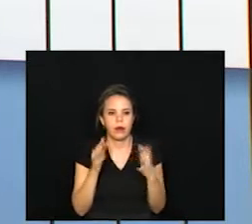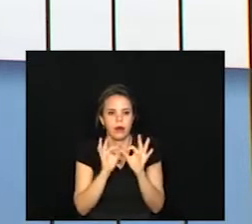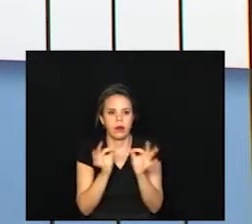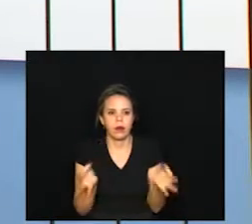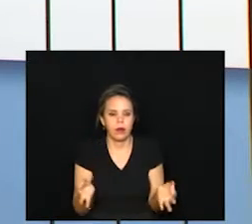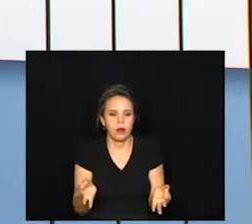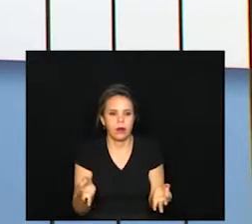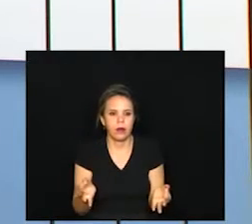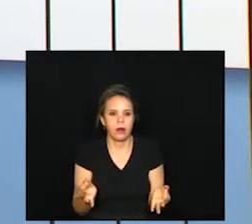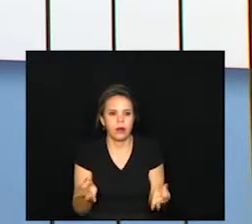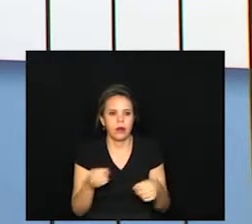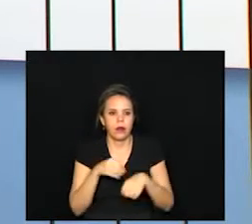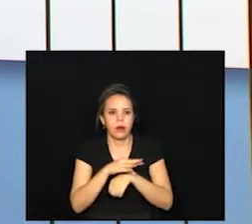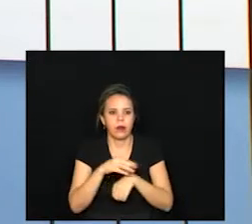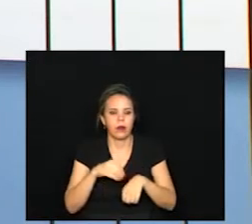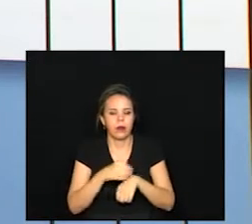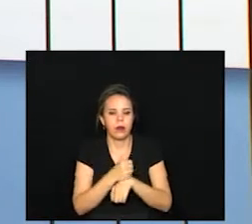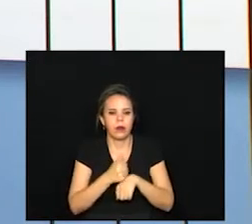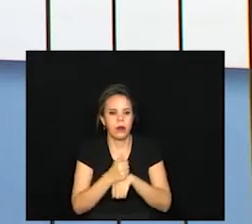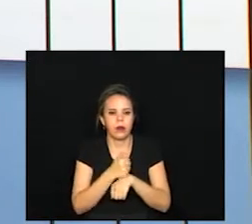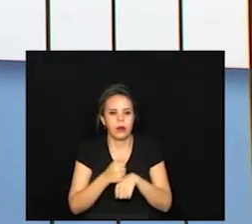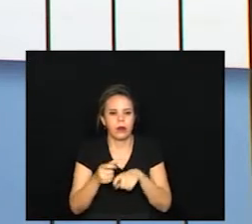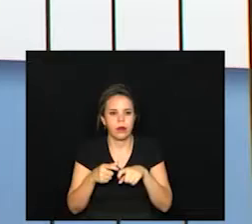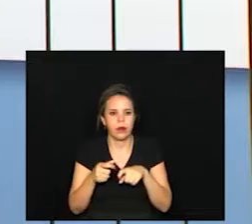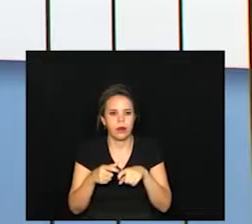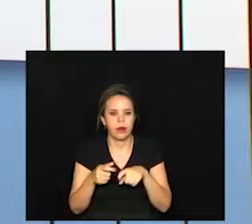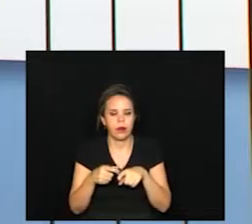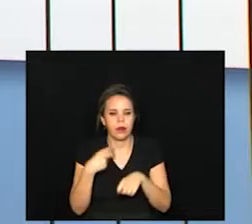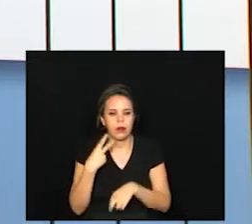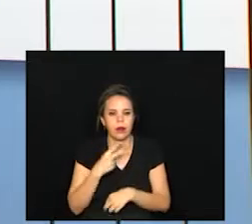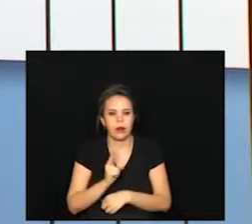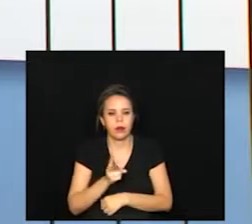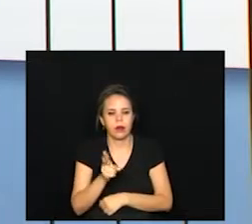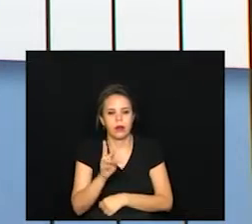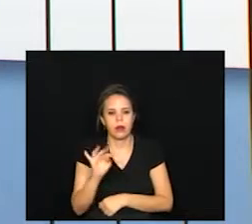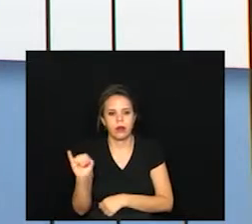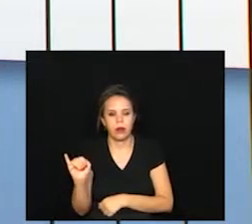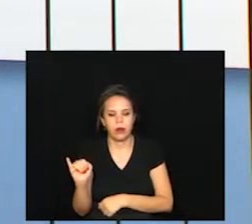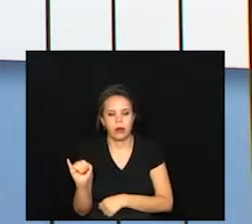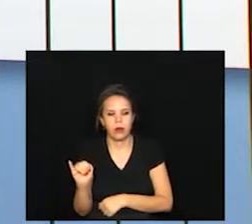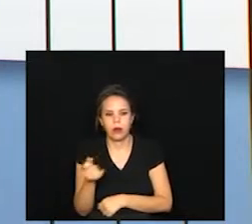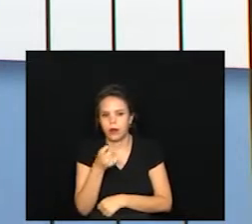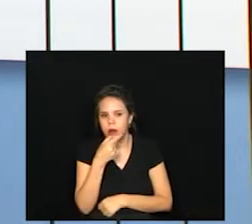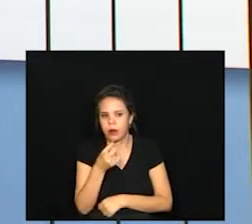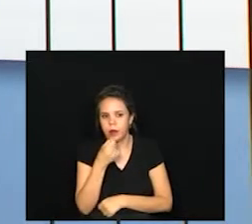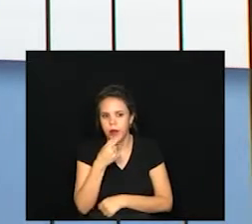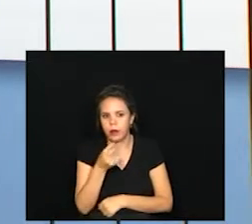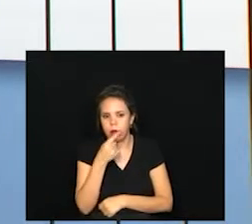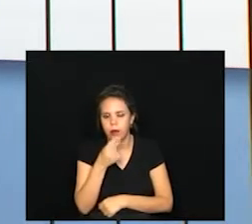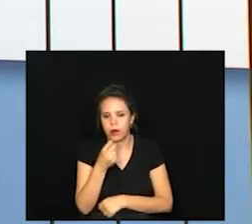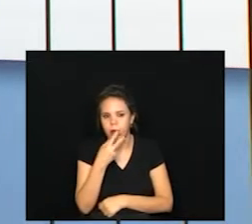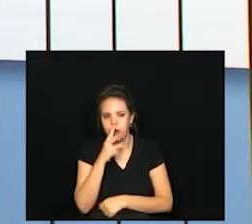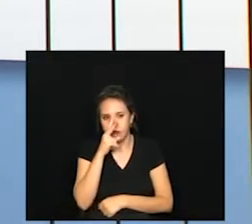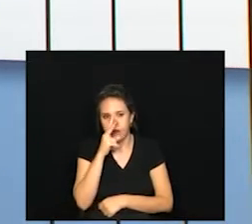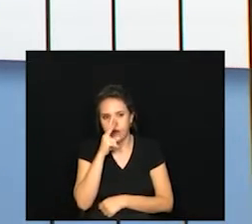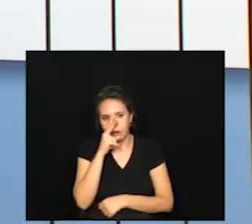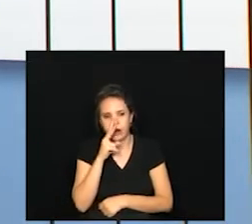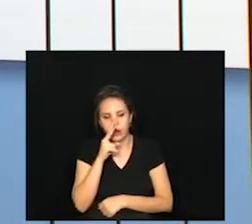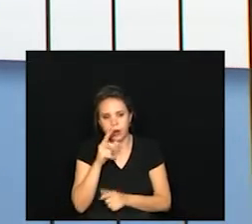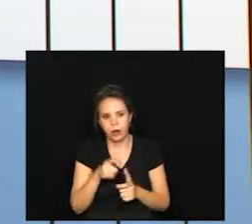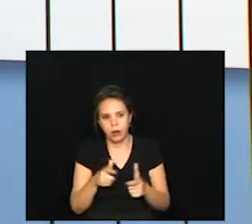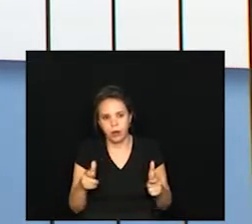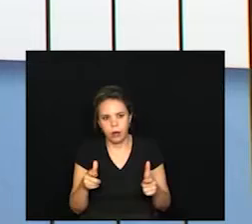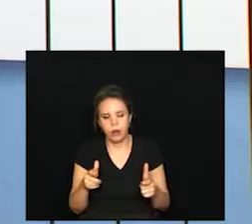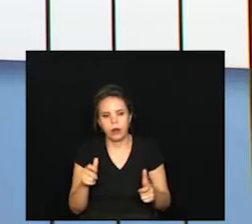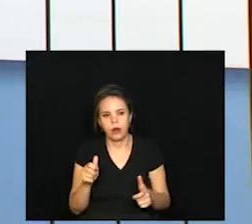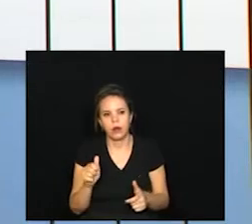simples dados pela equipe médica. O vereador segue na UTI, medicado com antibióticos de amplo